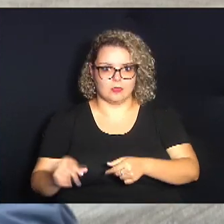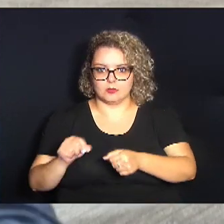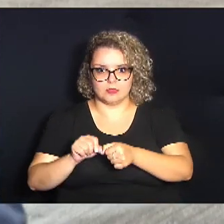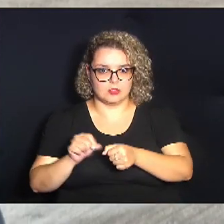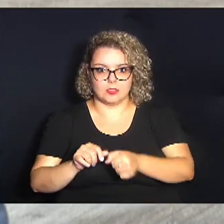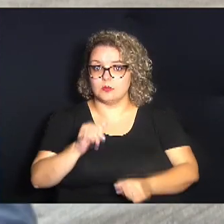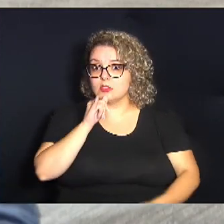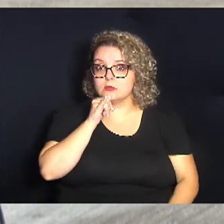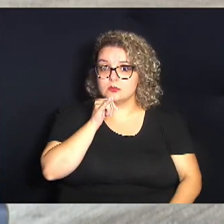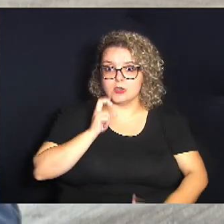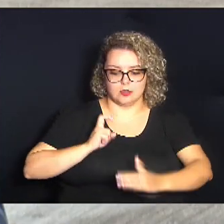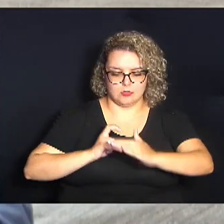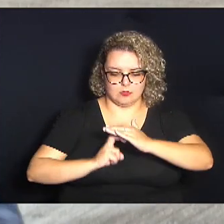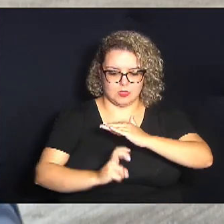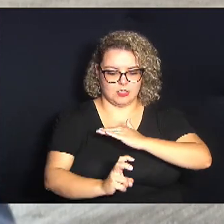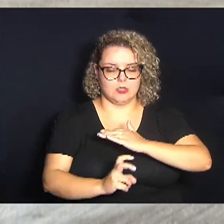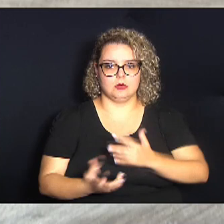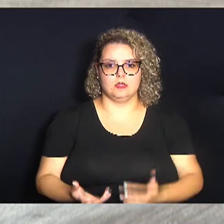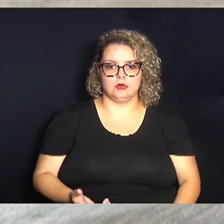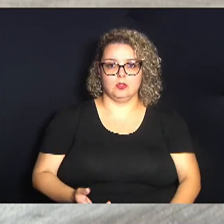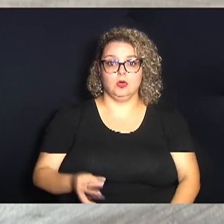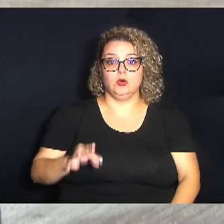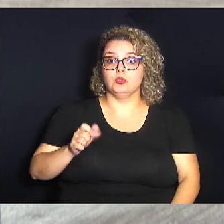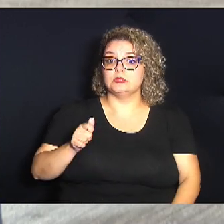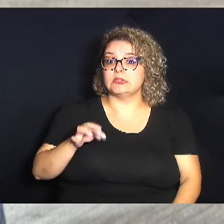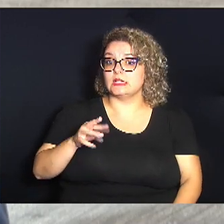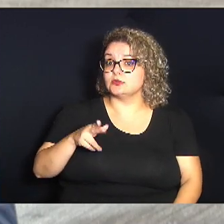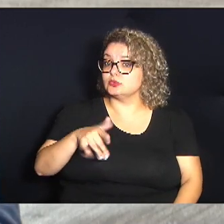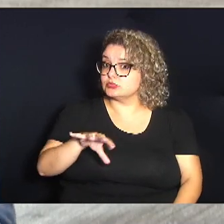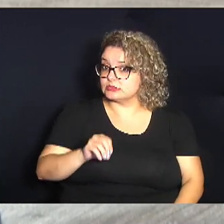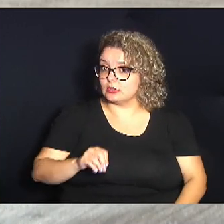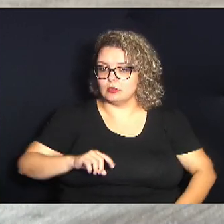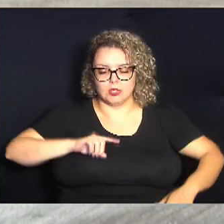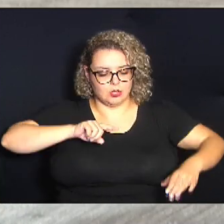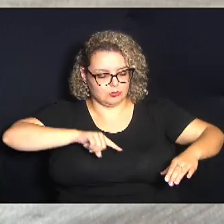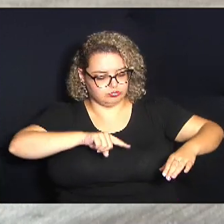exemplo, o metrô de São Paulo, aquele tatu que vem fazendo ali,